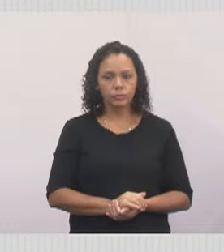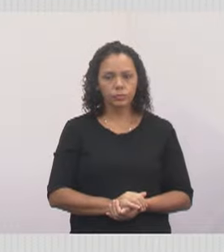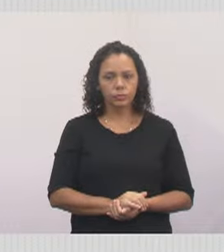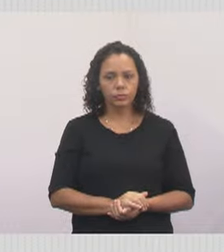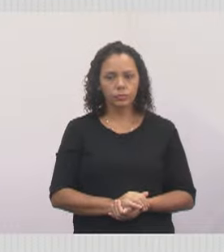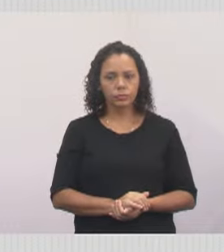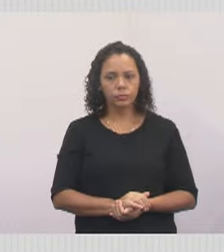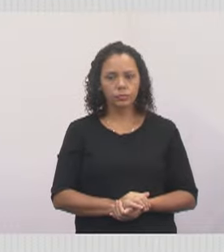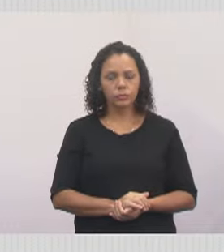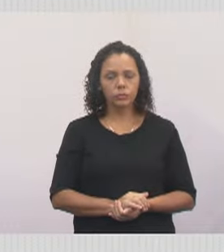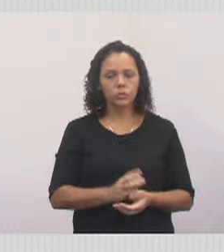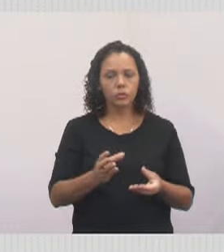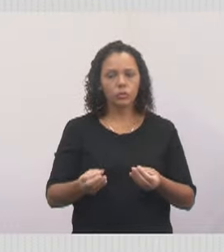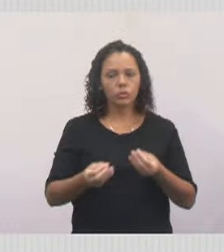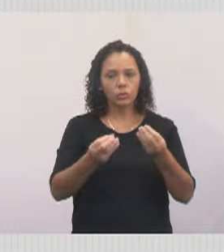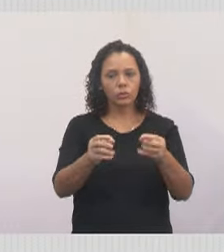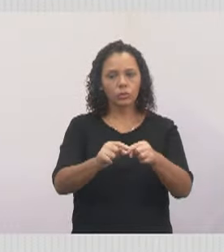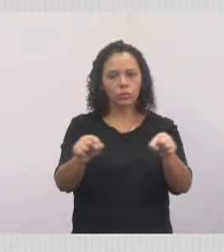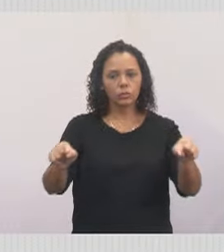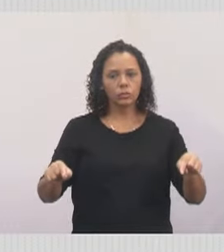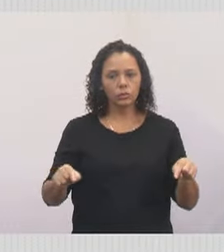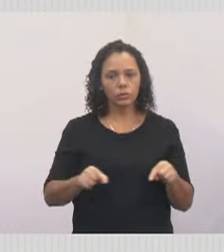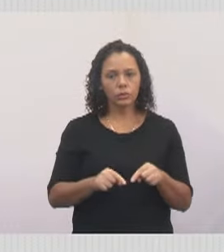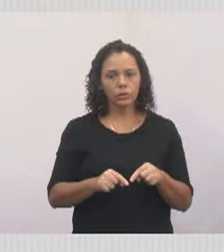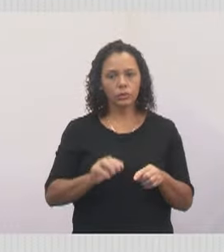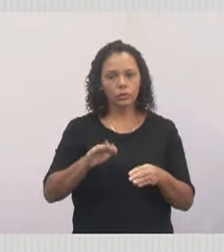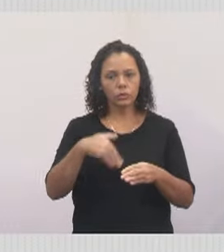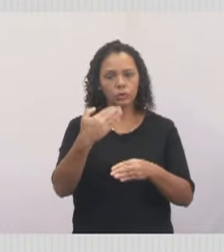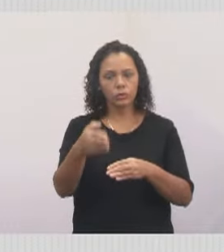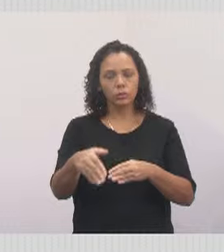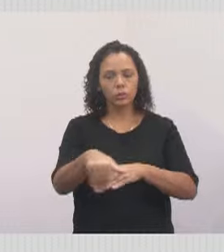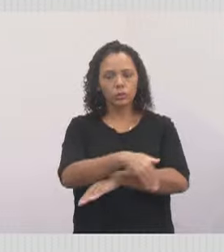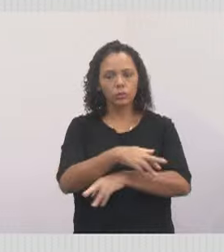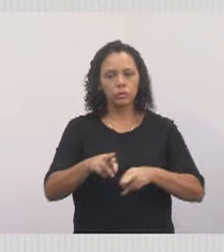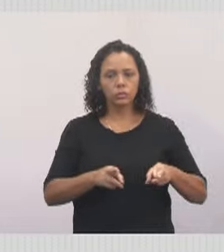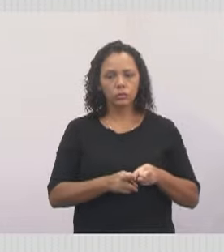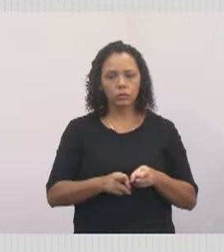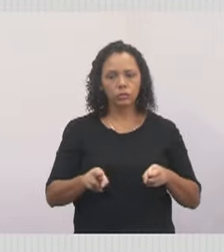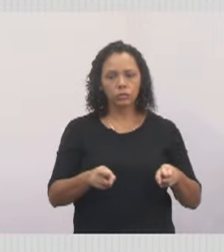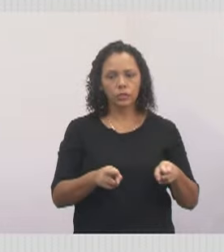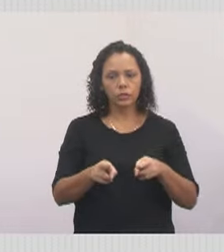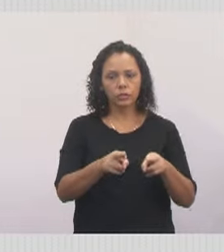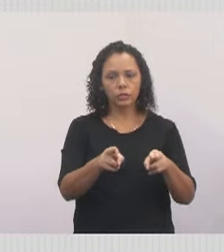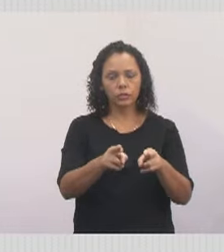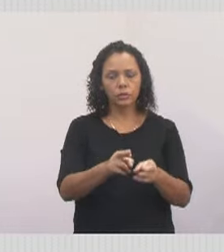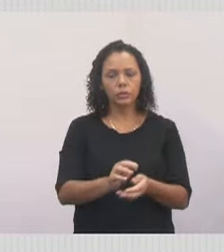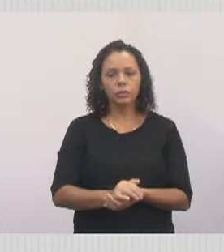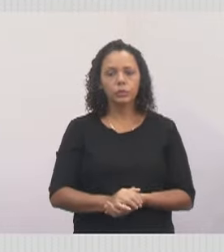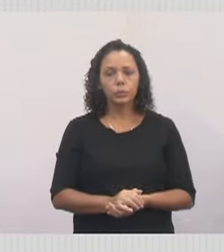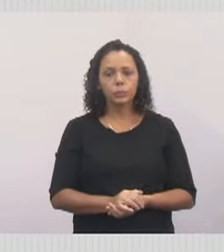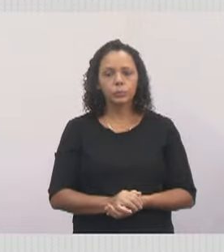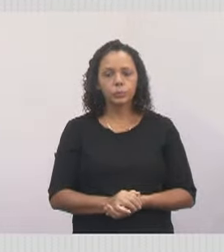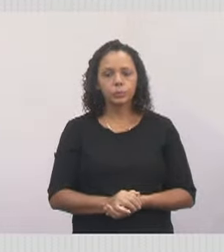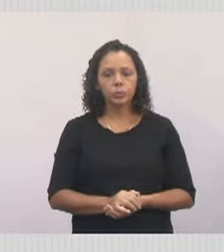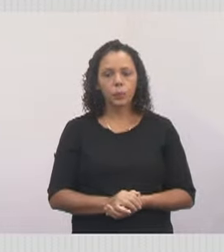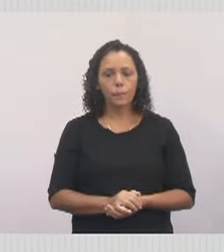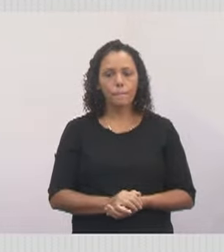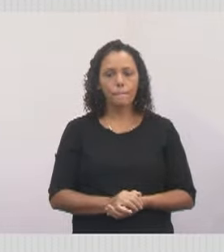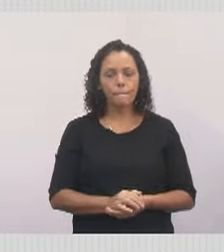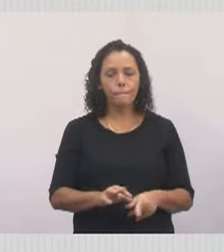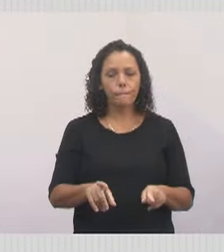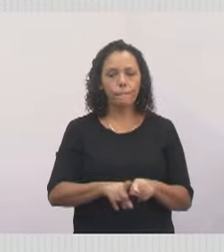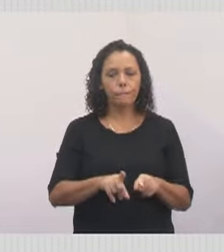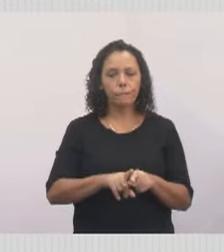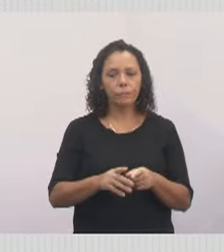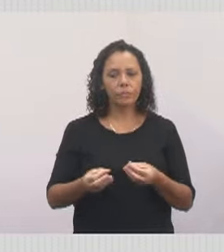Alfredo Schuring doou uma área do outro lado do Rio Paraíba, hoje Jardim Leonídia, ao Ponte. Também